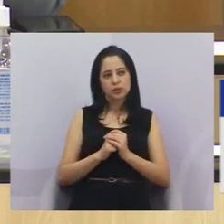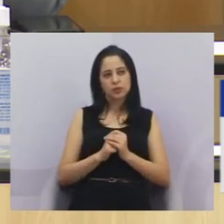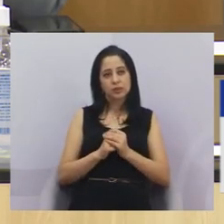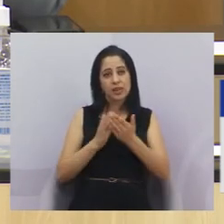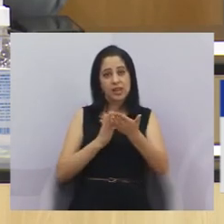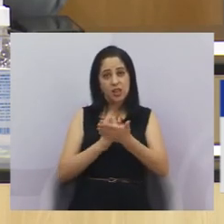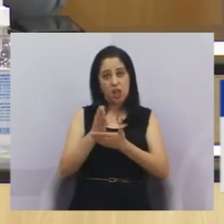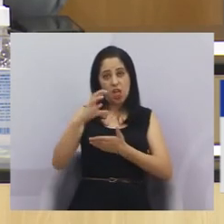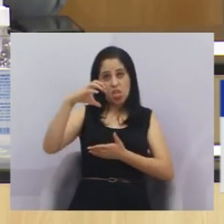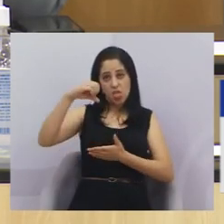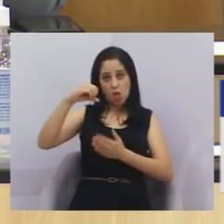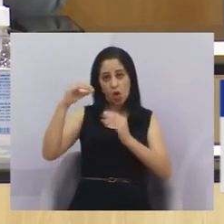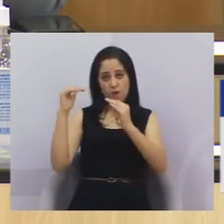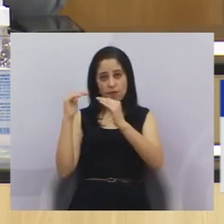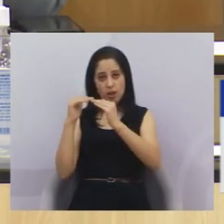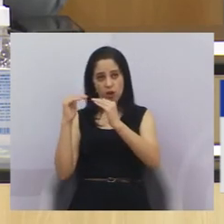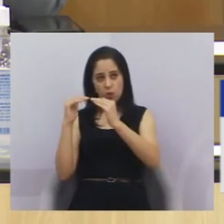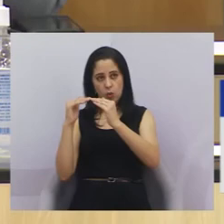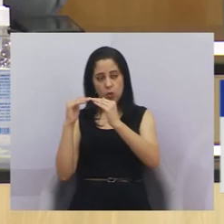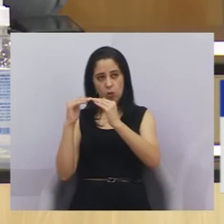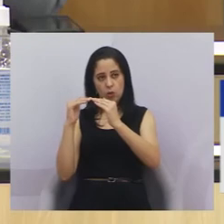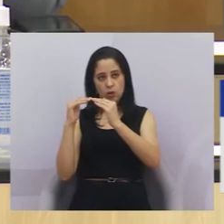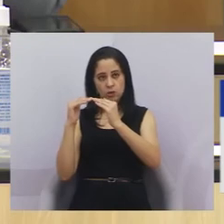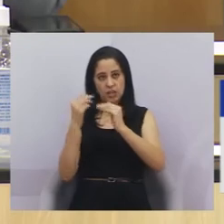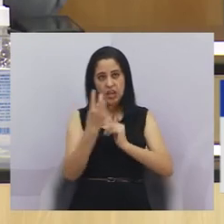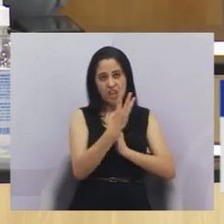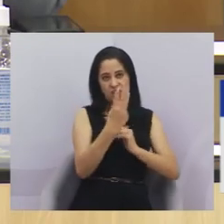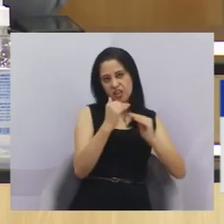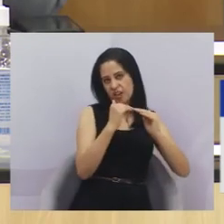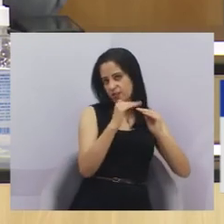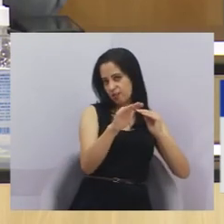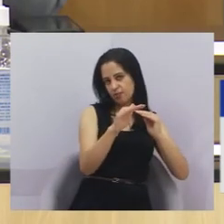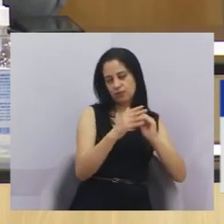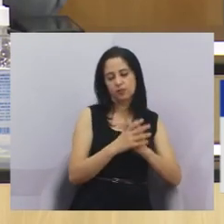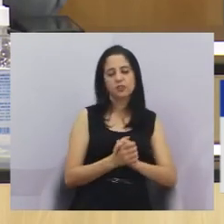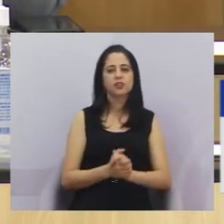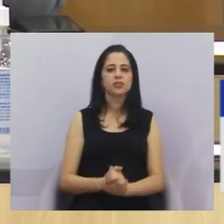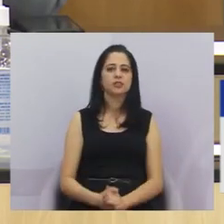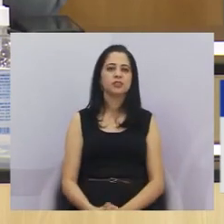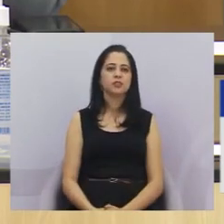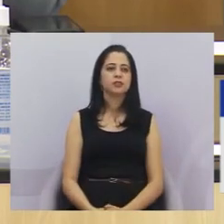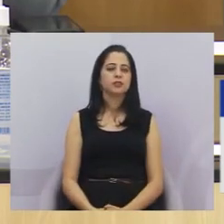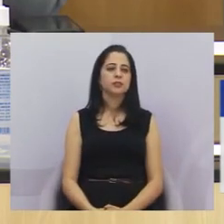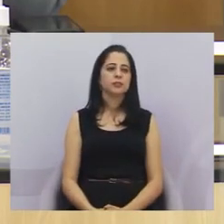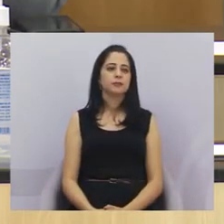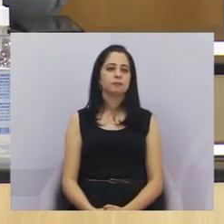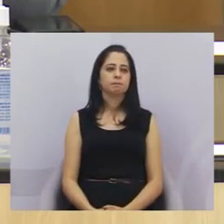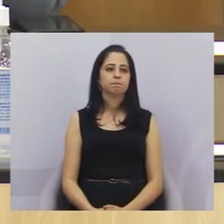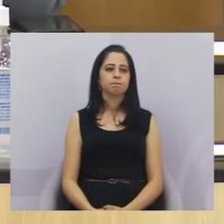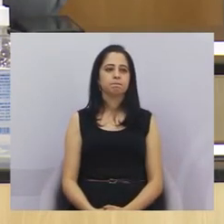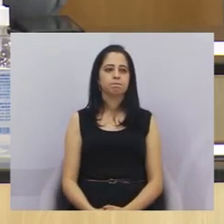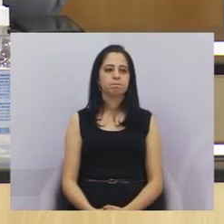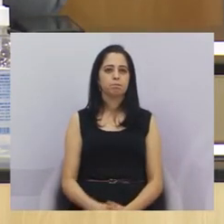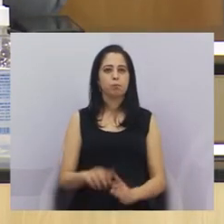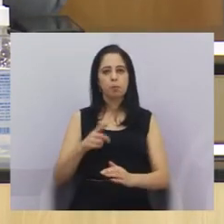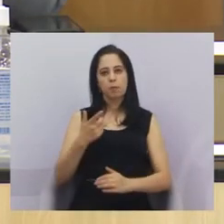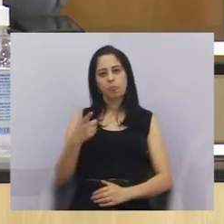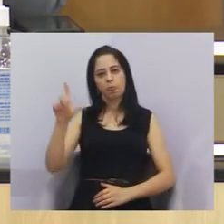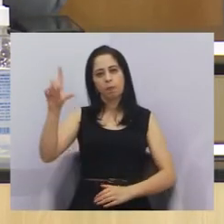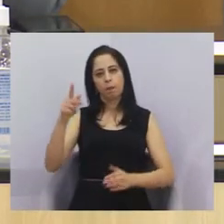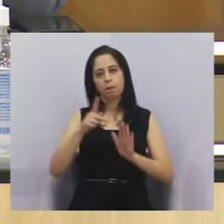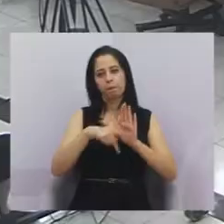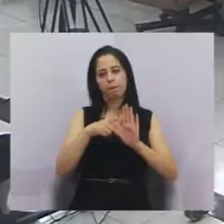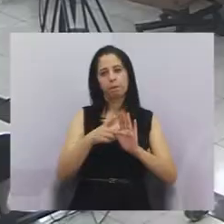por 9 votos favoráveis e 3 votos contra. Próximo projeto.